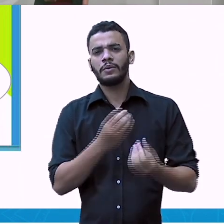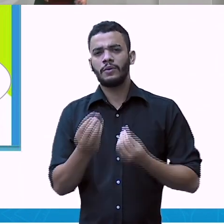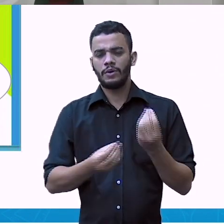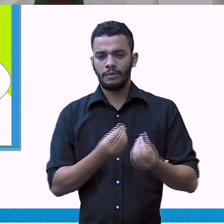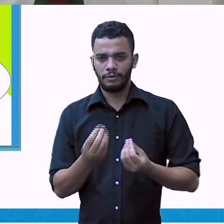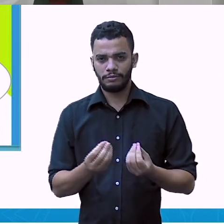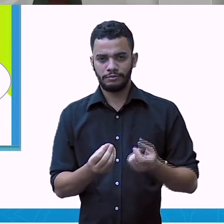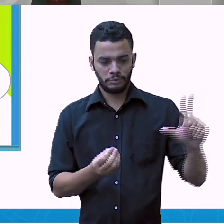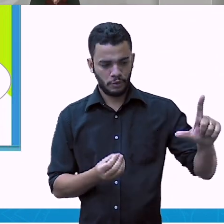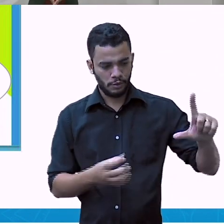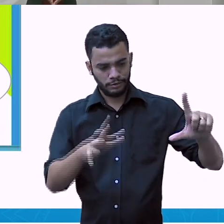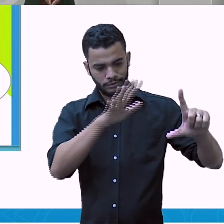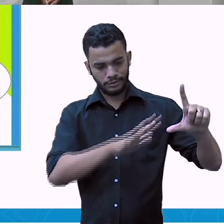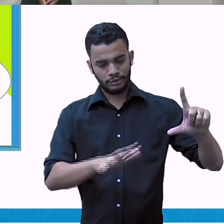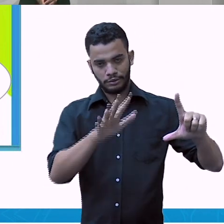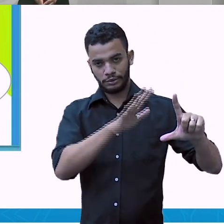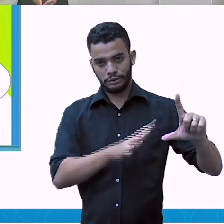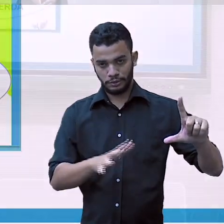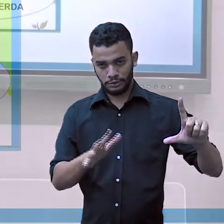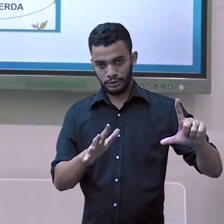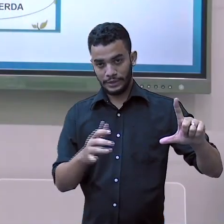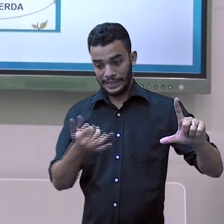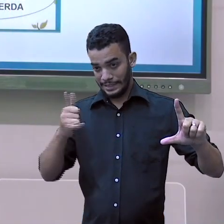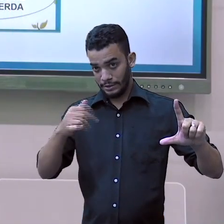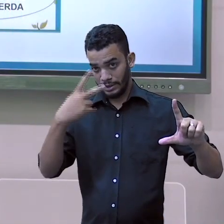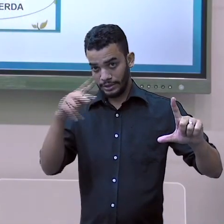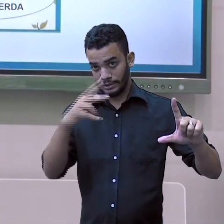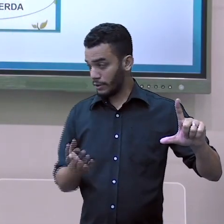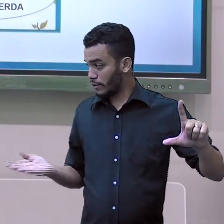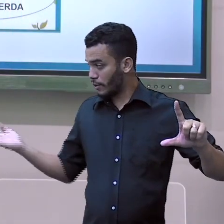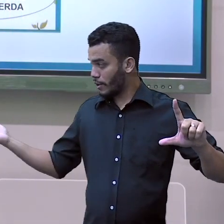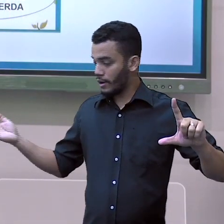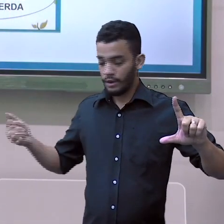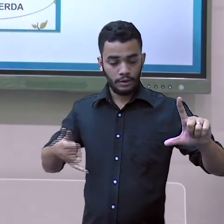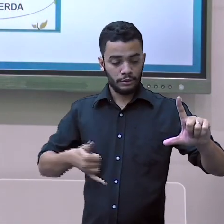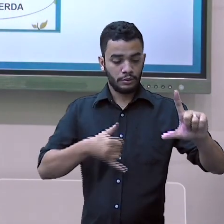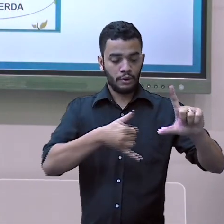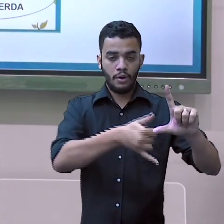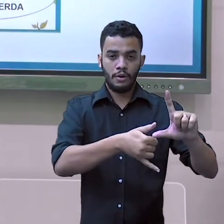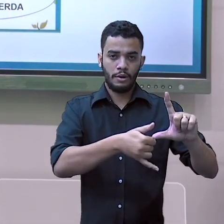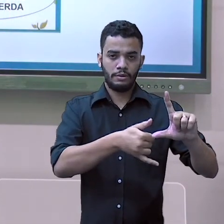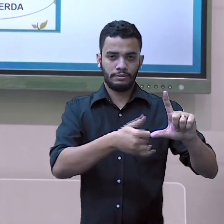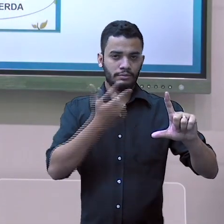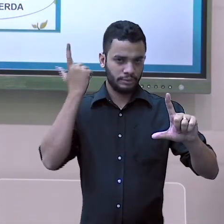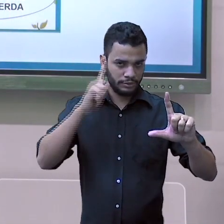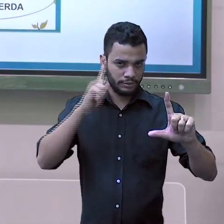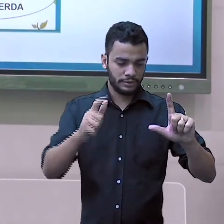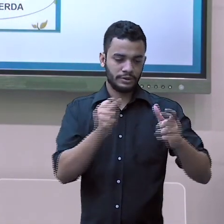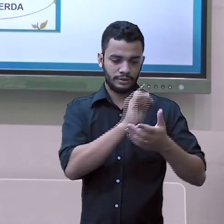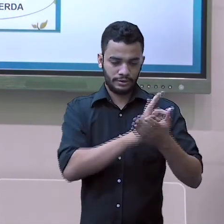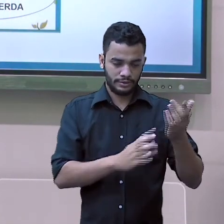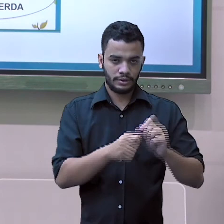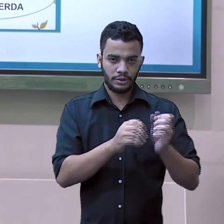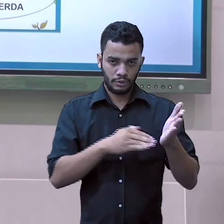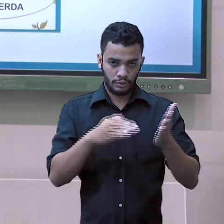SMED-V, aponte a câmera do seu celular na imagem que aparece no canto da tela. Acesse as nossas redes